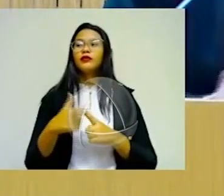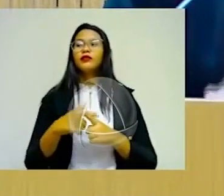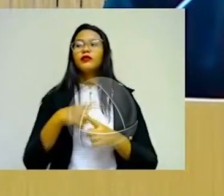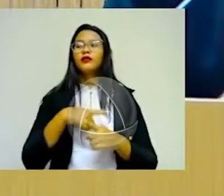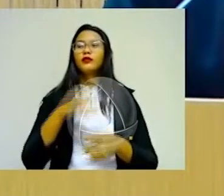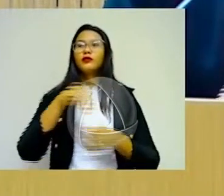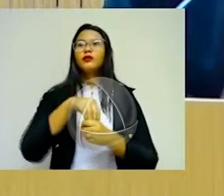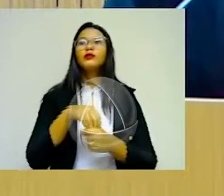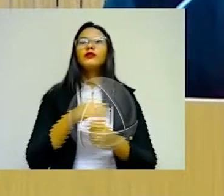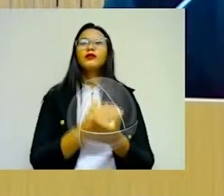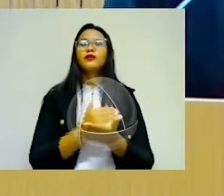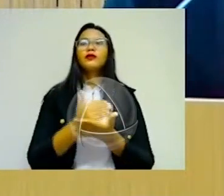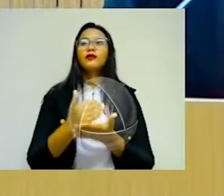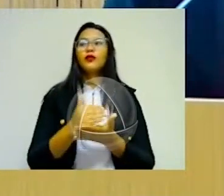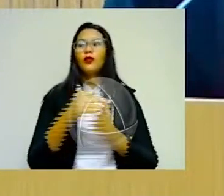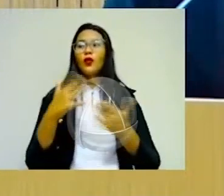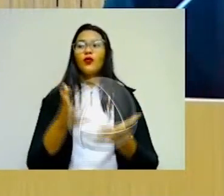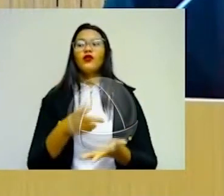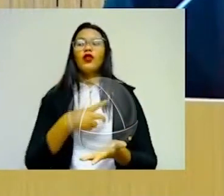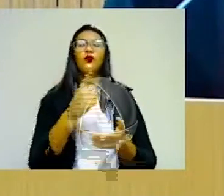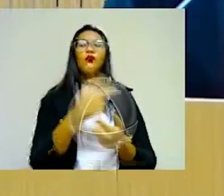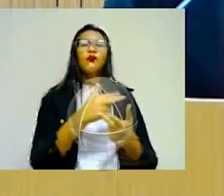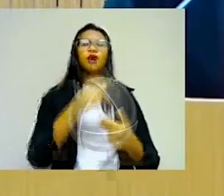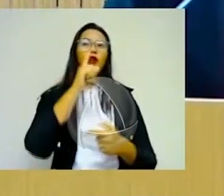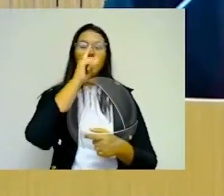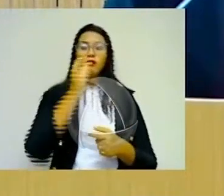despesas, porque partimos da premissa que,